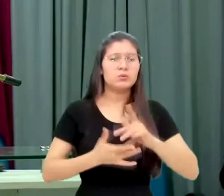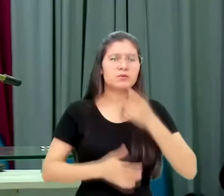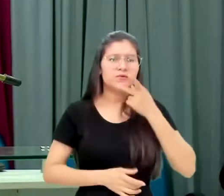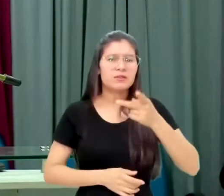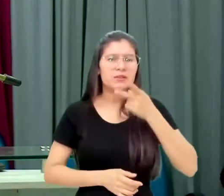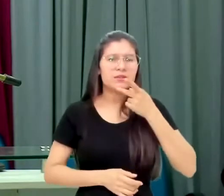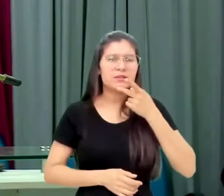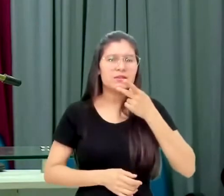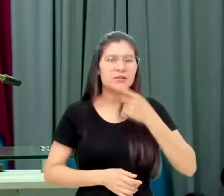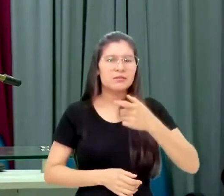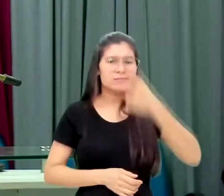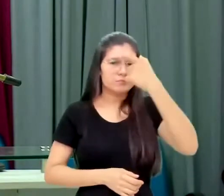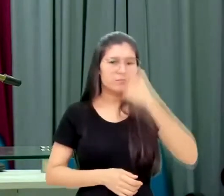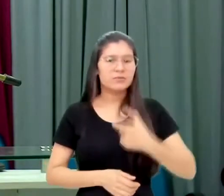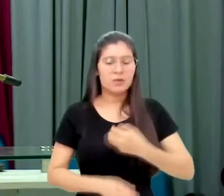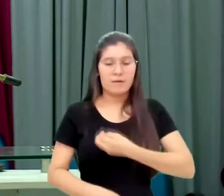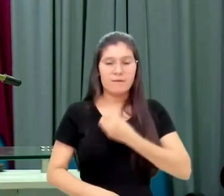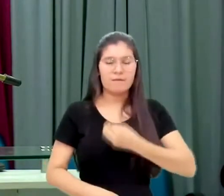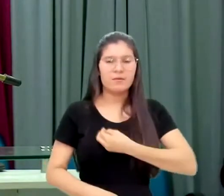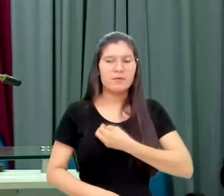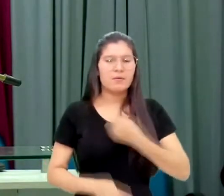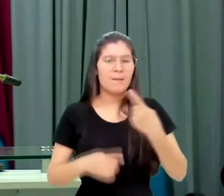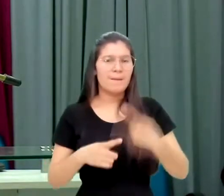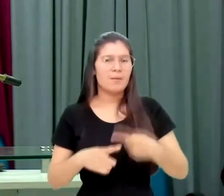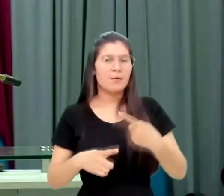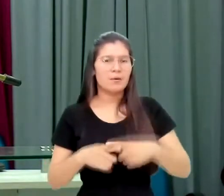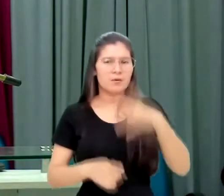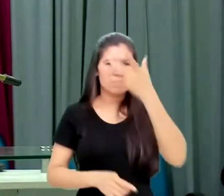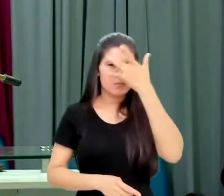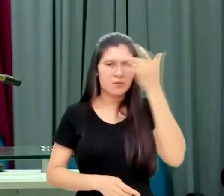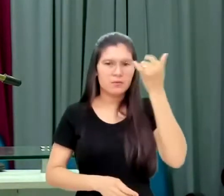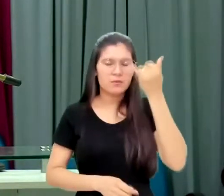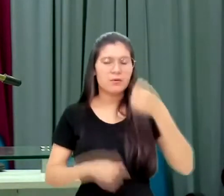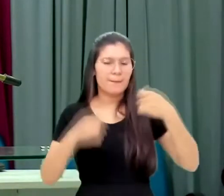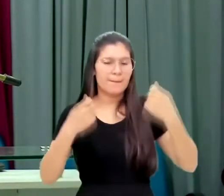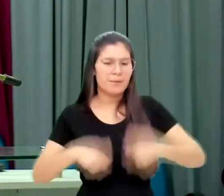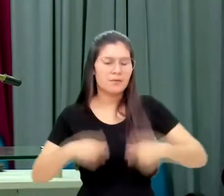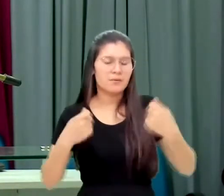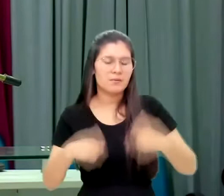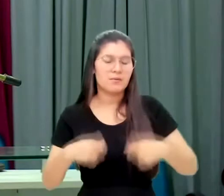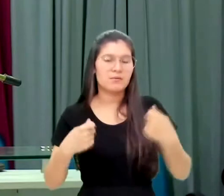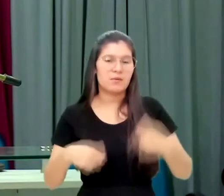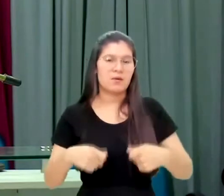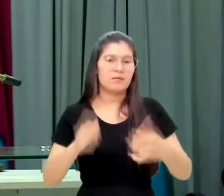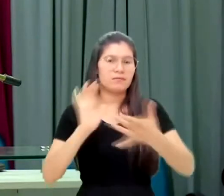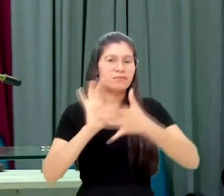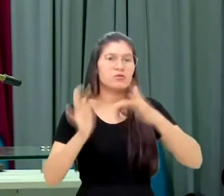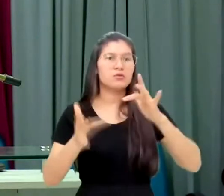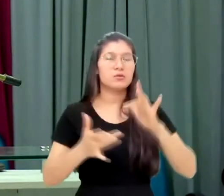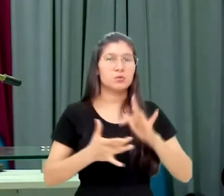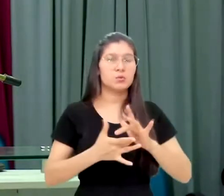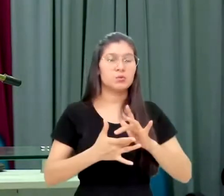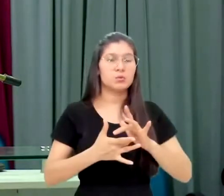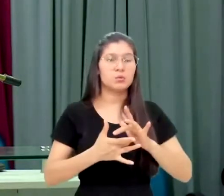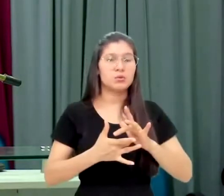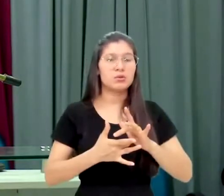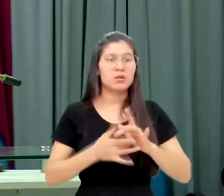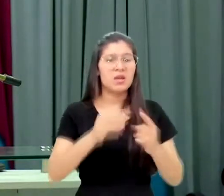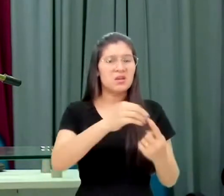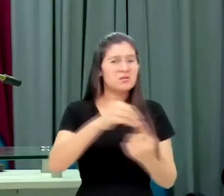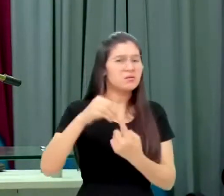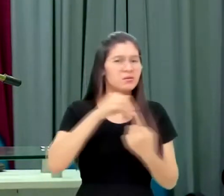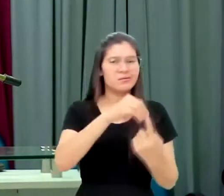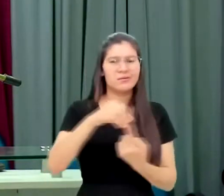Jesus. Em outra oportunidade ele diz: sem mim nada podeis fazer.